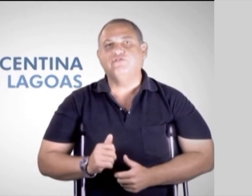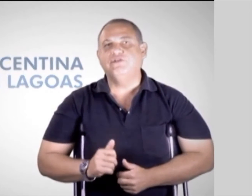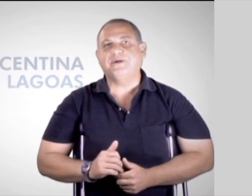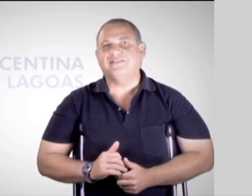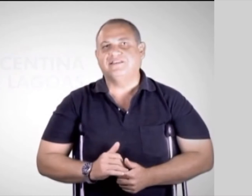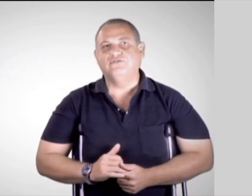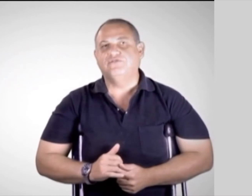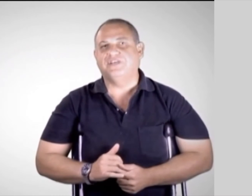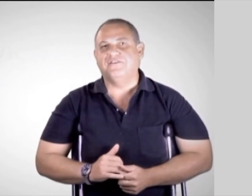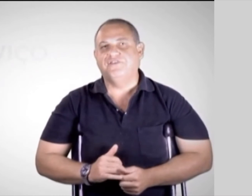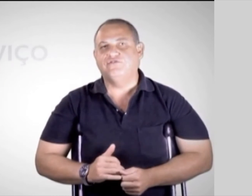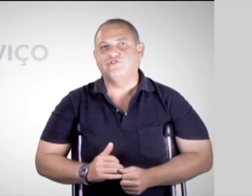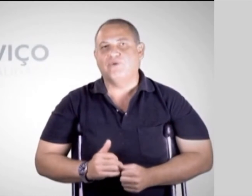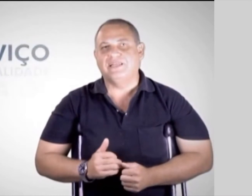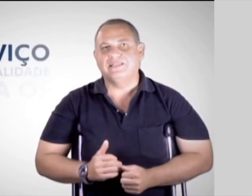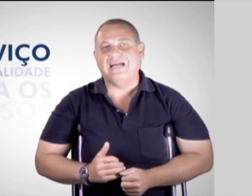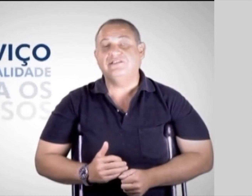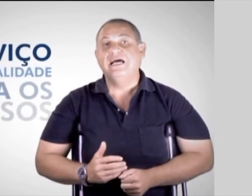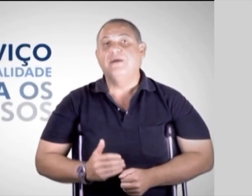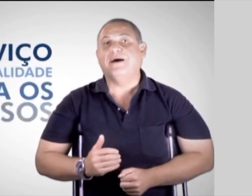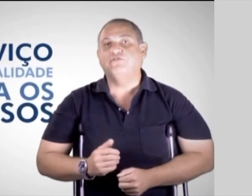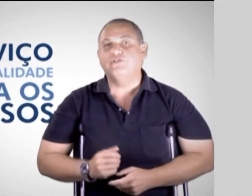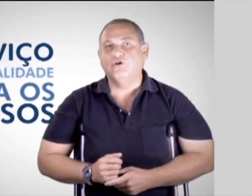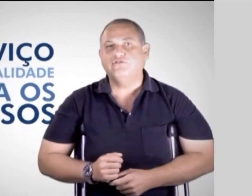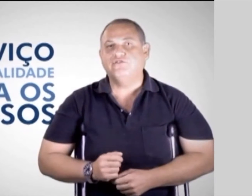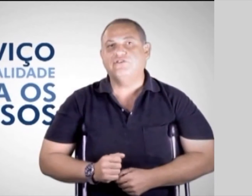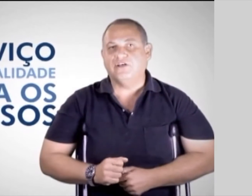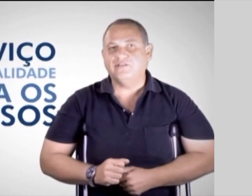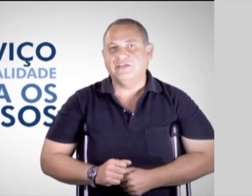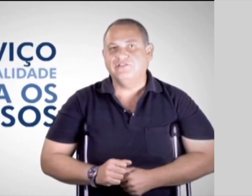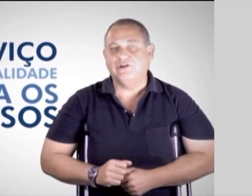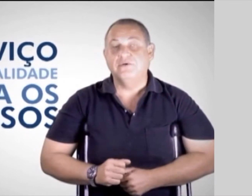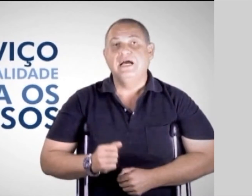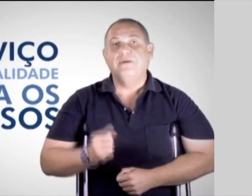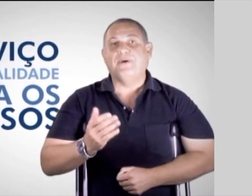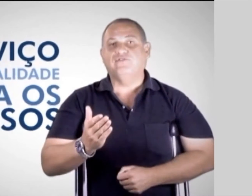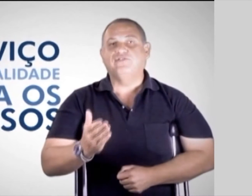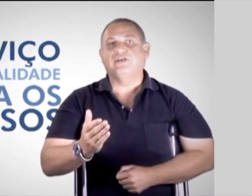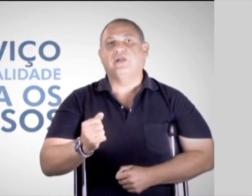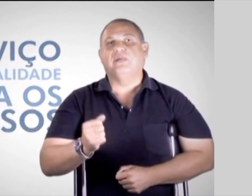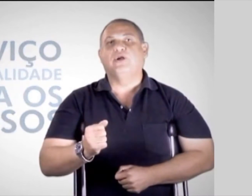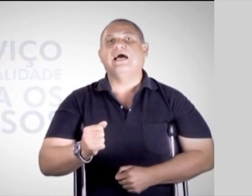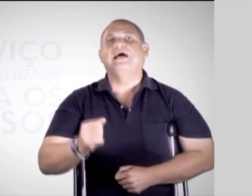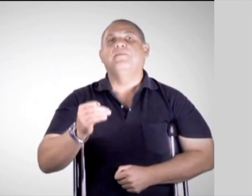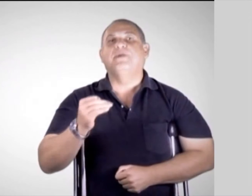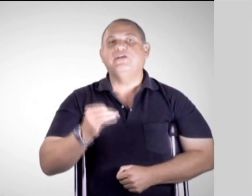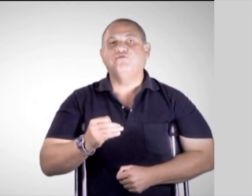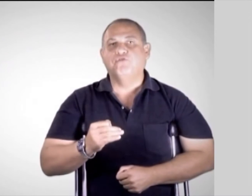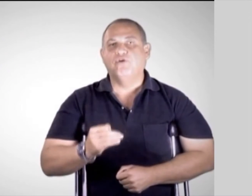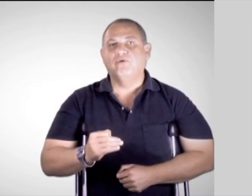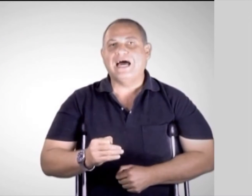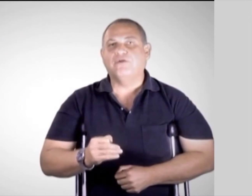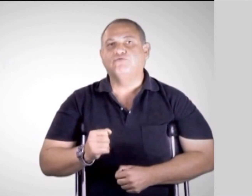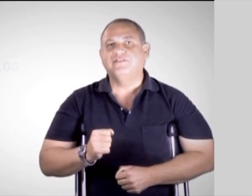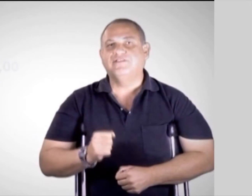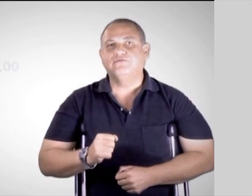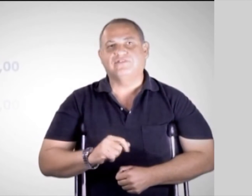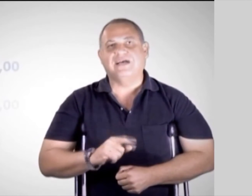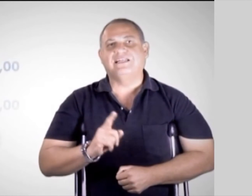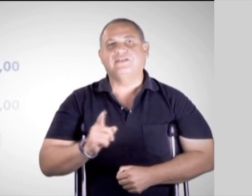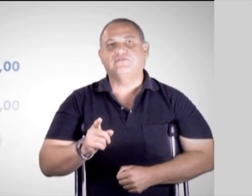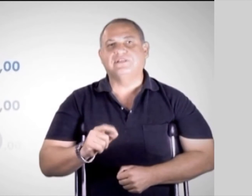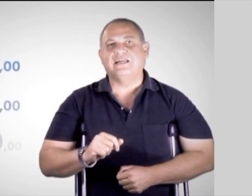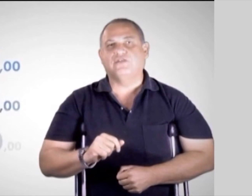Sete Lagoas continue prestando um serviço de qualidade para os idosos de nossa região. Para você colaborar, preencha o